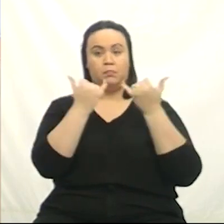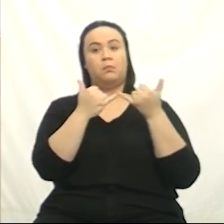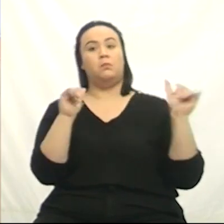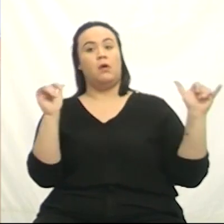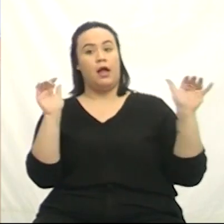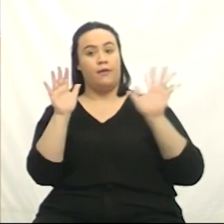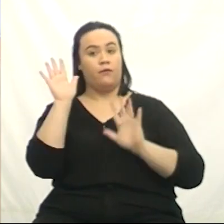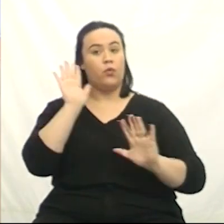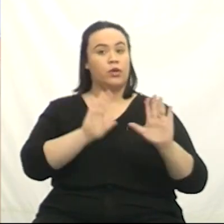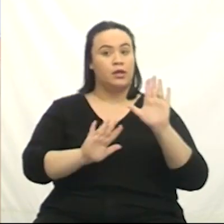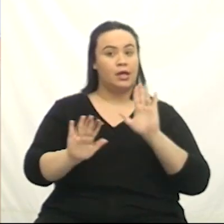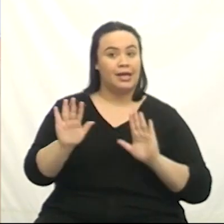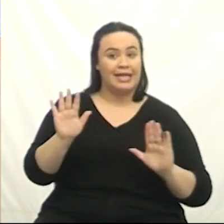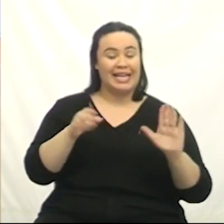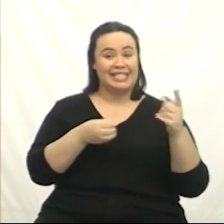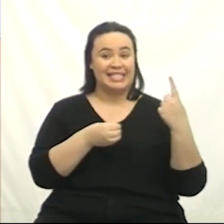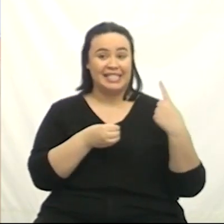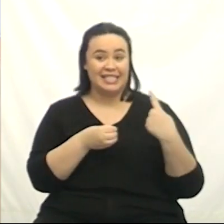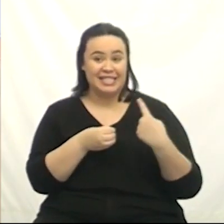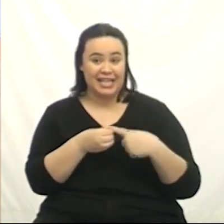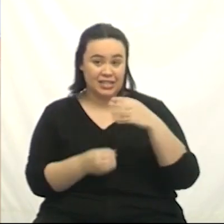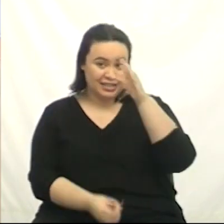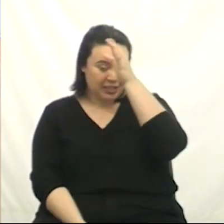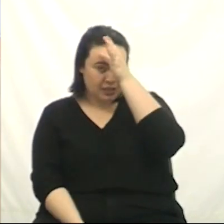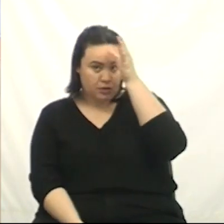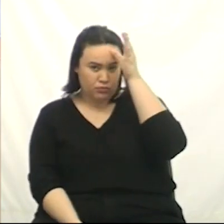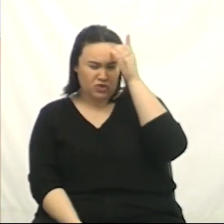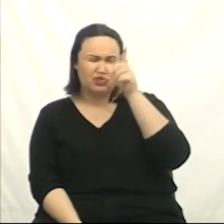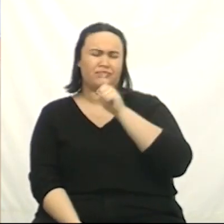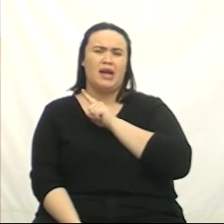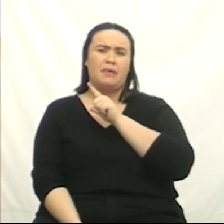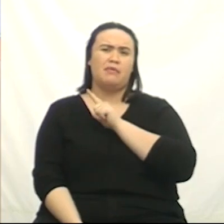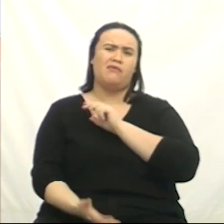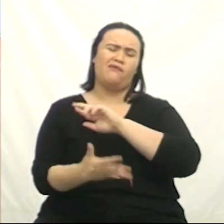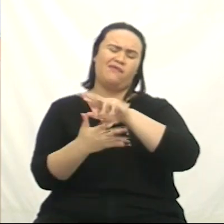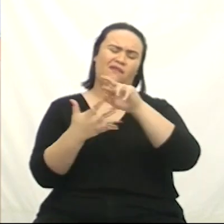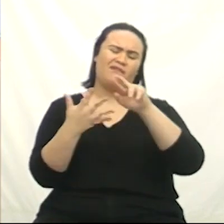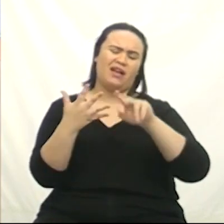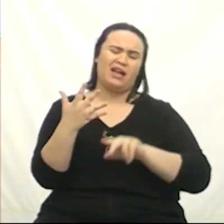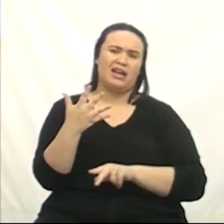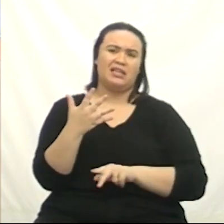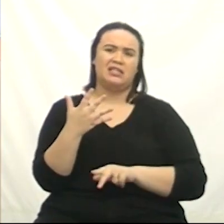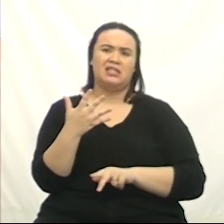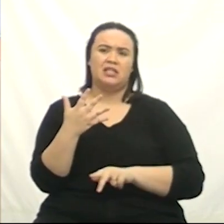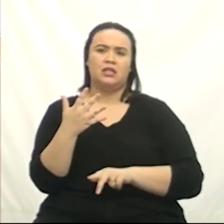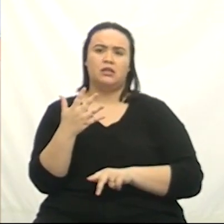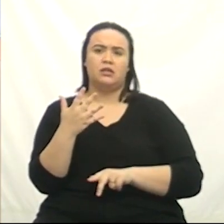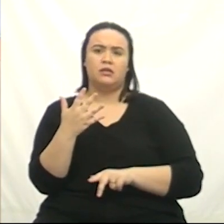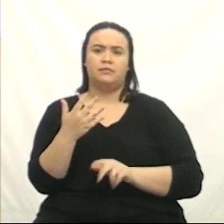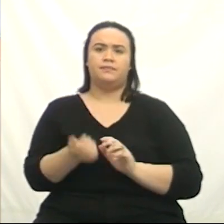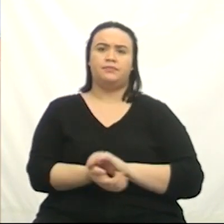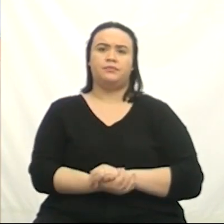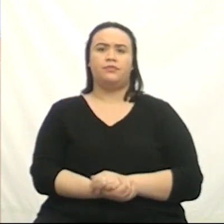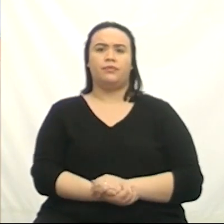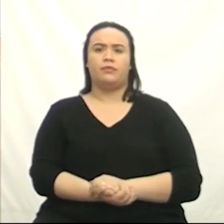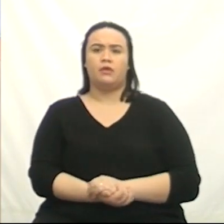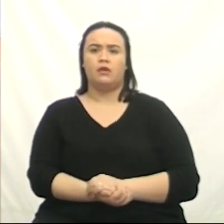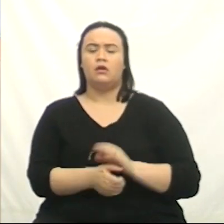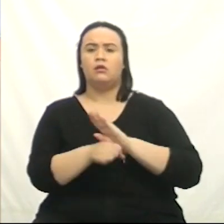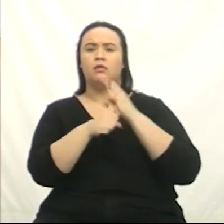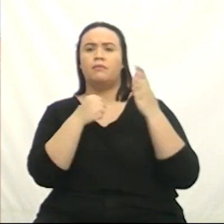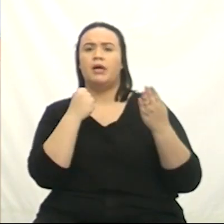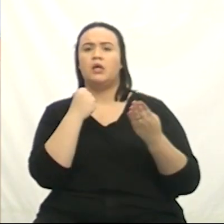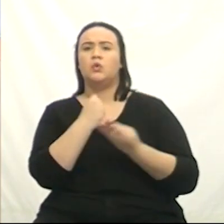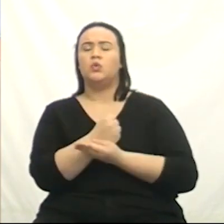E é a cidade inteira. Nós tivemos matéria no 48, lá do bairro São